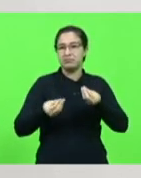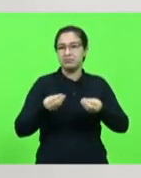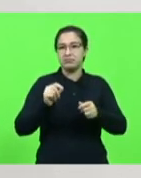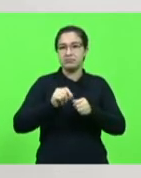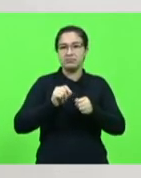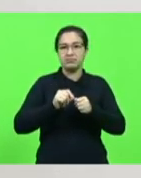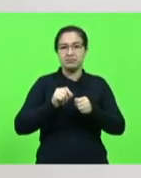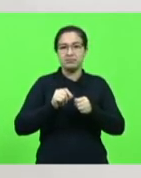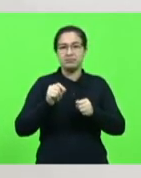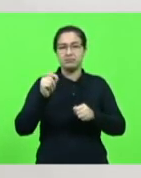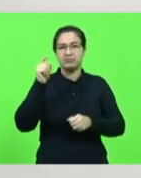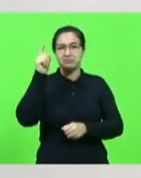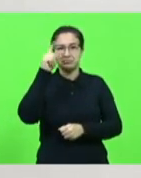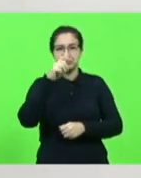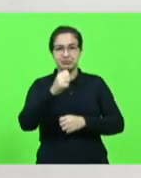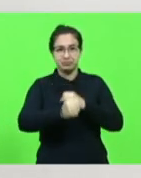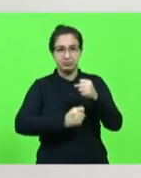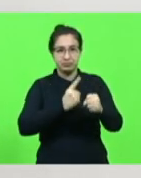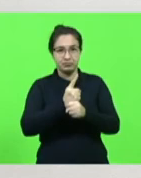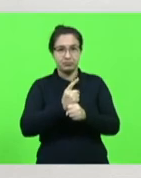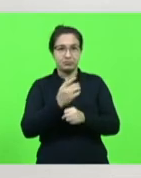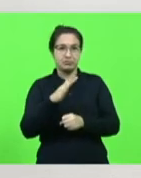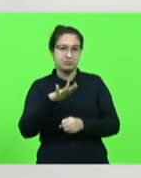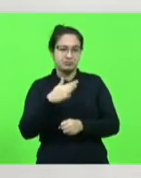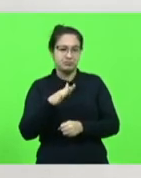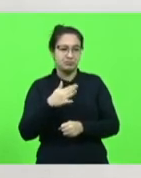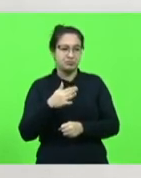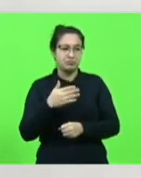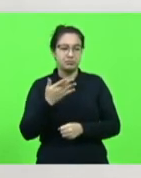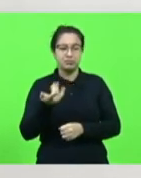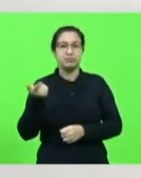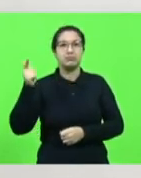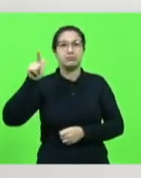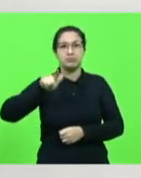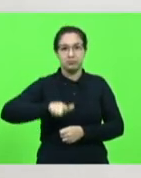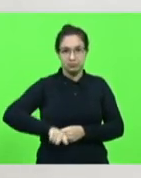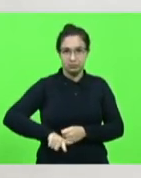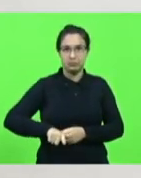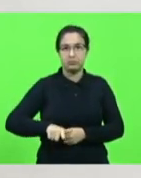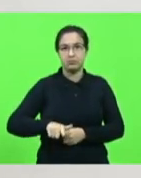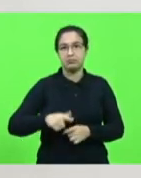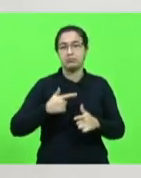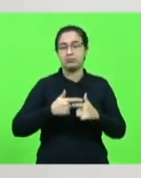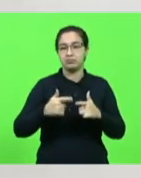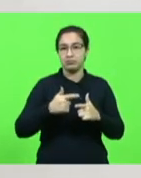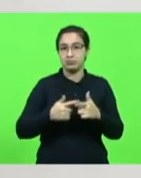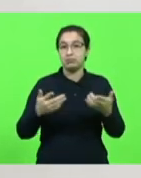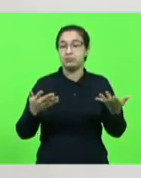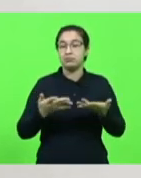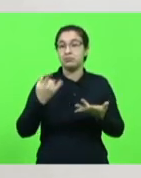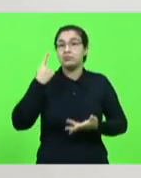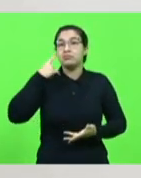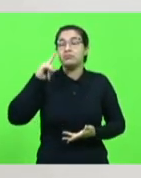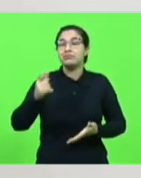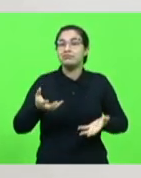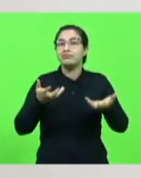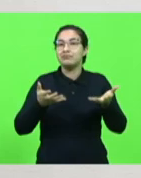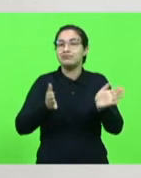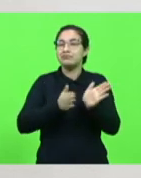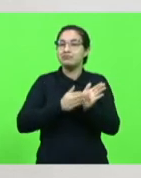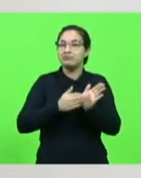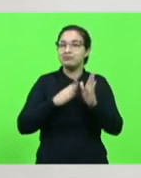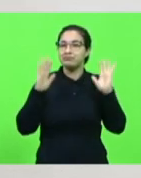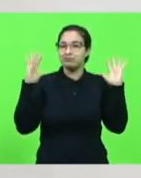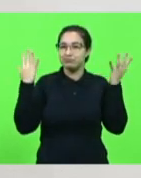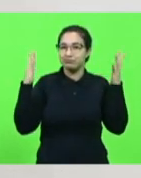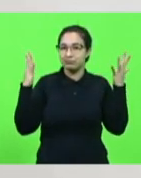então, novamente, em um ano e meio, ela voltou a ficar assoreada. E hoje aqui é um dia que eu quero até comemorar essa vitória, que não é